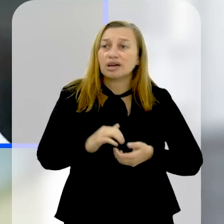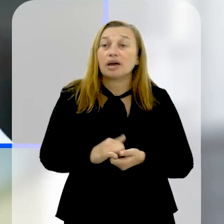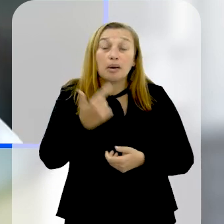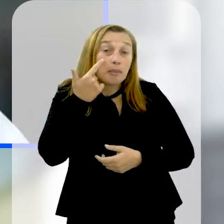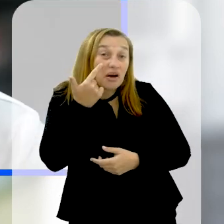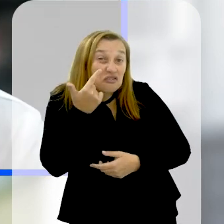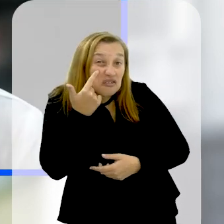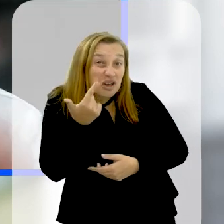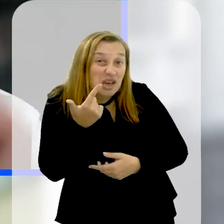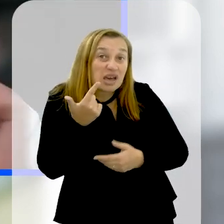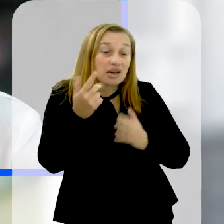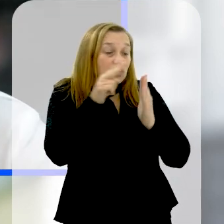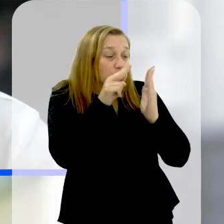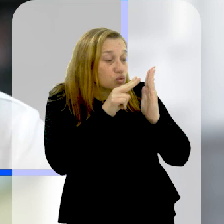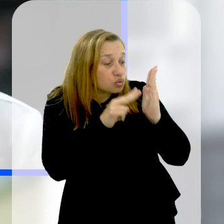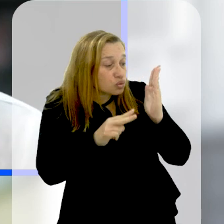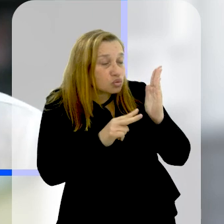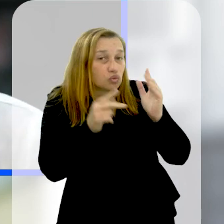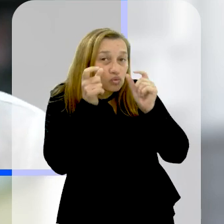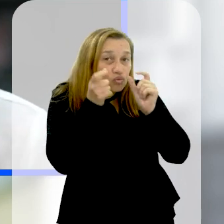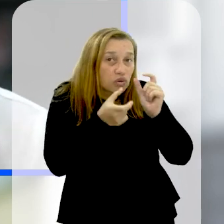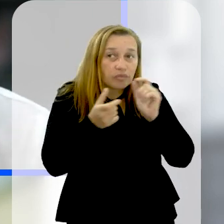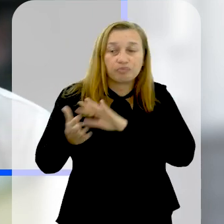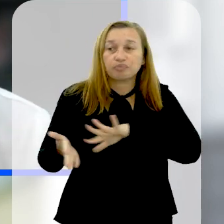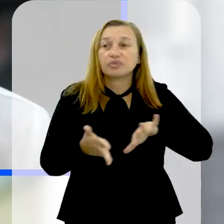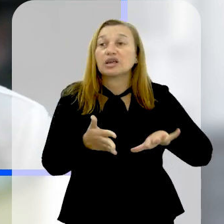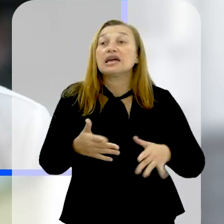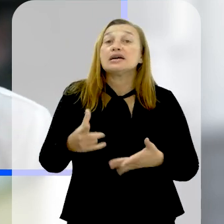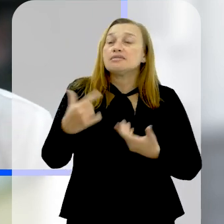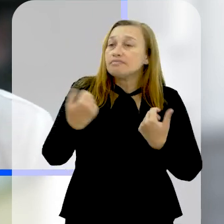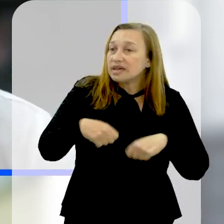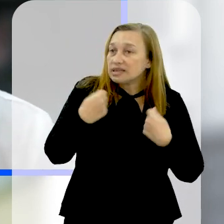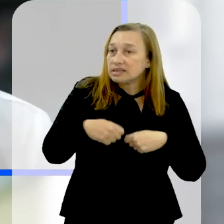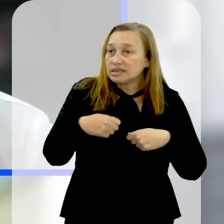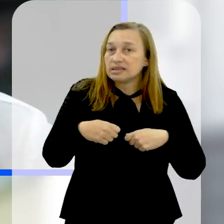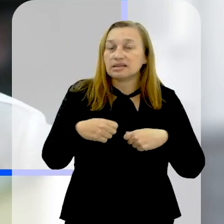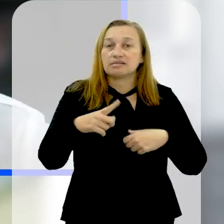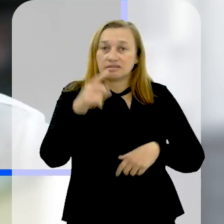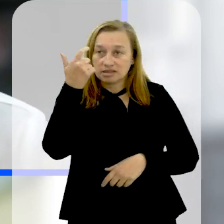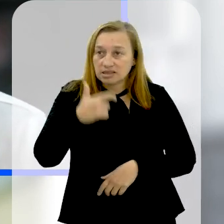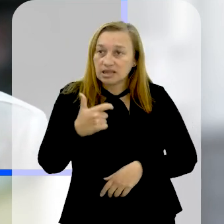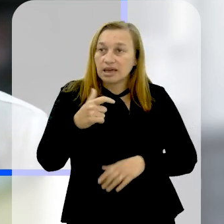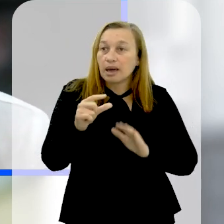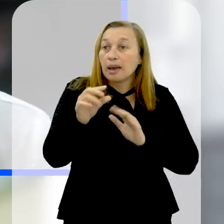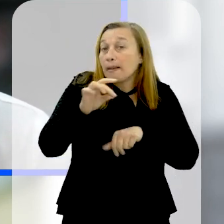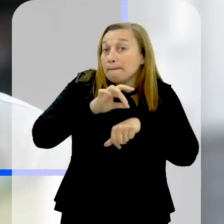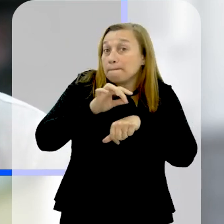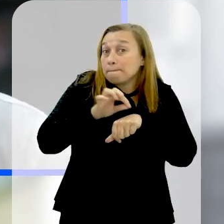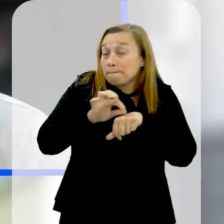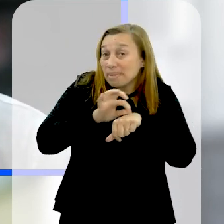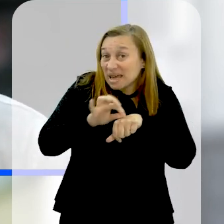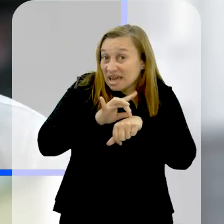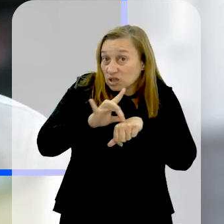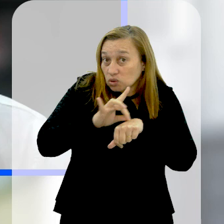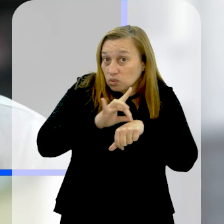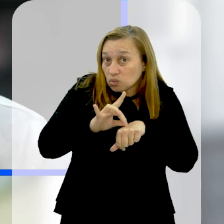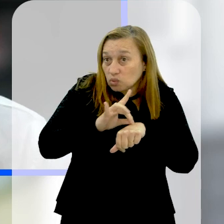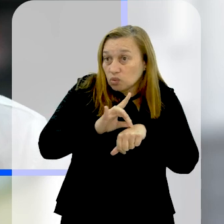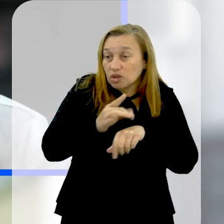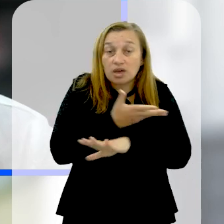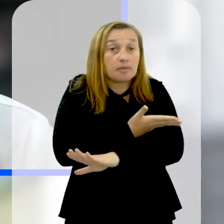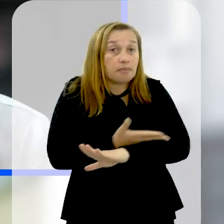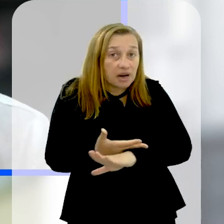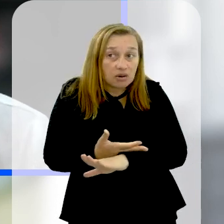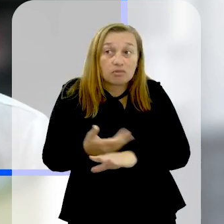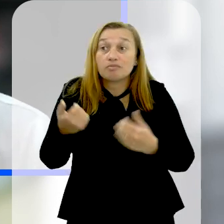açúcar, Aquele alto em preto e gordura. branco, né? Aquele Exatamente. quadradinho para chamar atenção. Que tem que ser preto e branco. Na legislação está escrito tem que ser, não